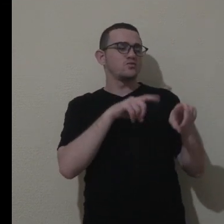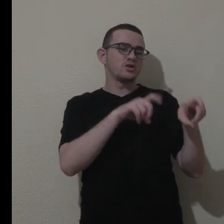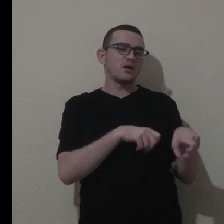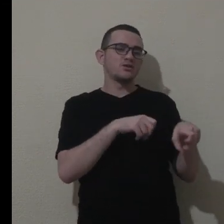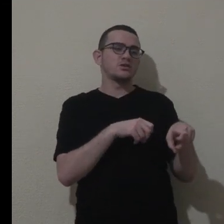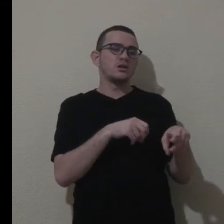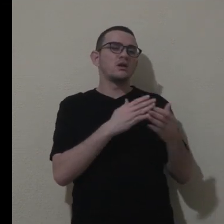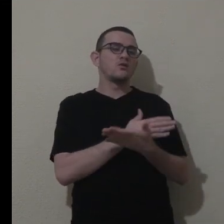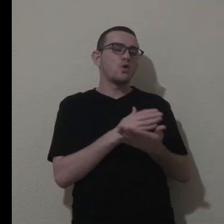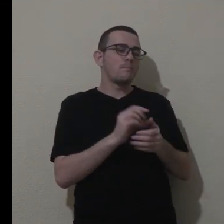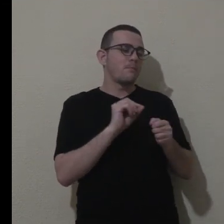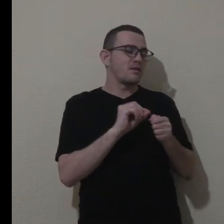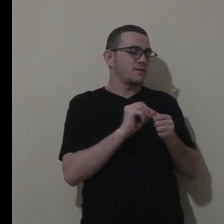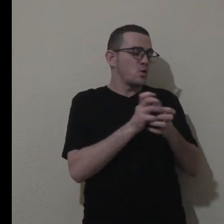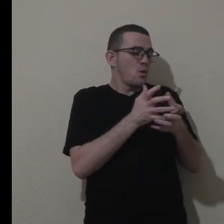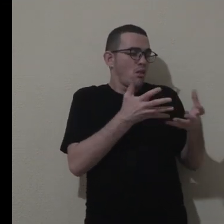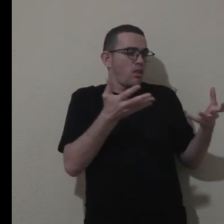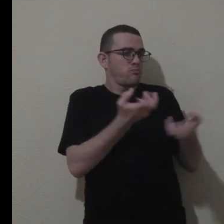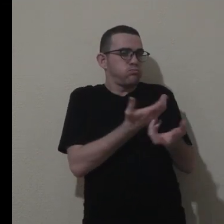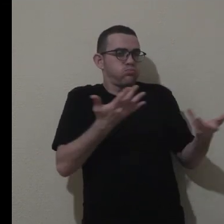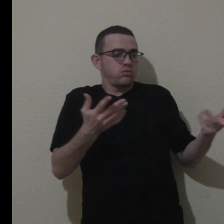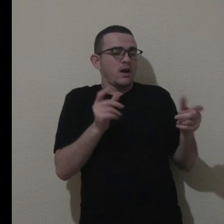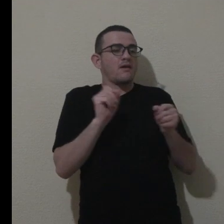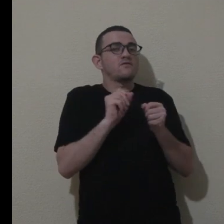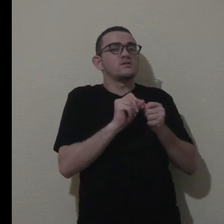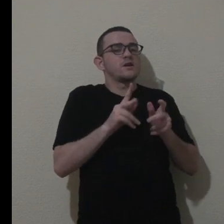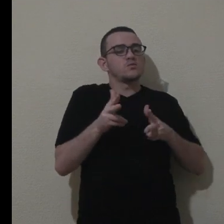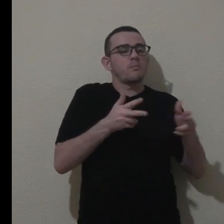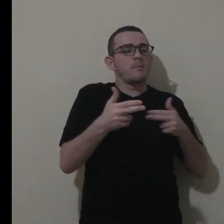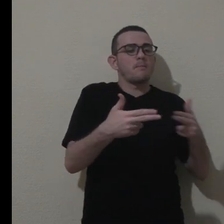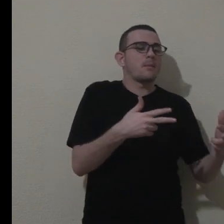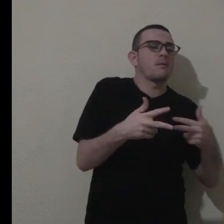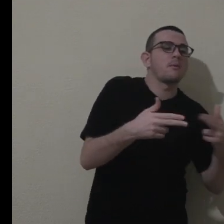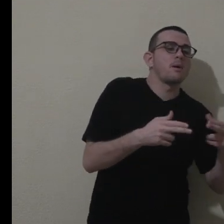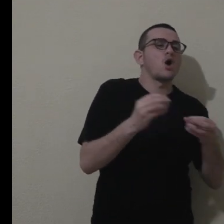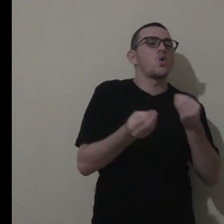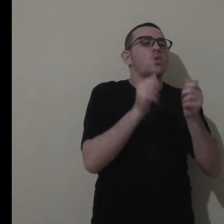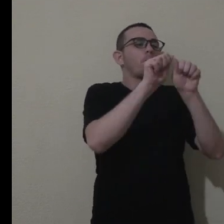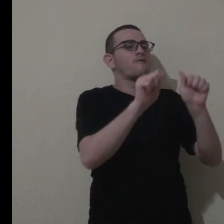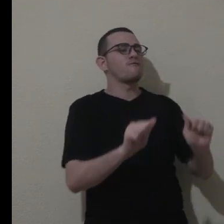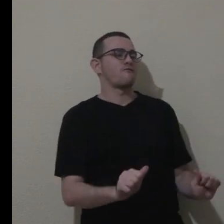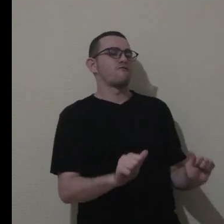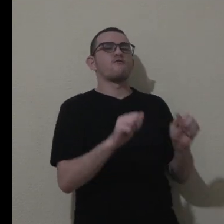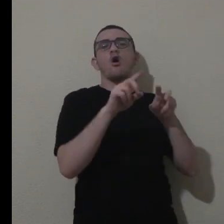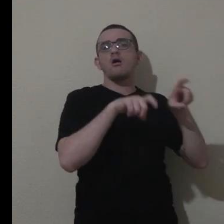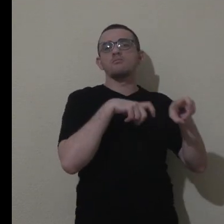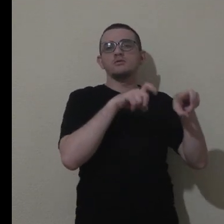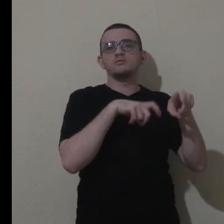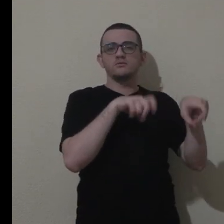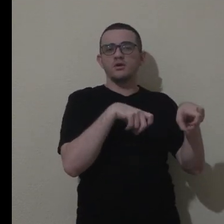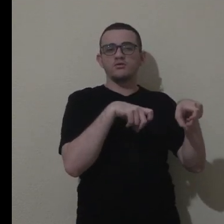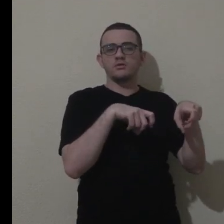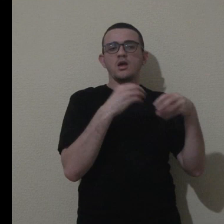no jardim, vai começar a dar um shape na forma desse jardim. É o que acontece, né, em termos